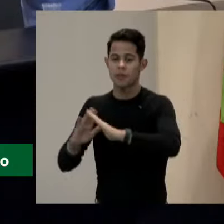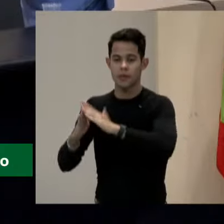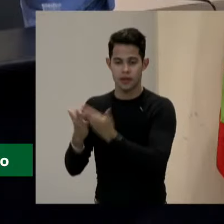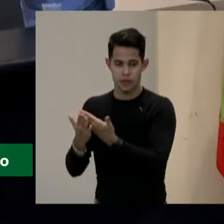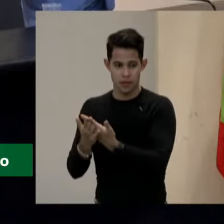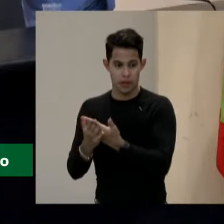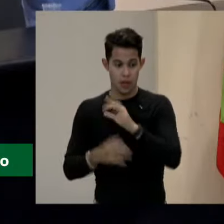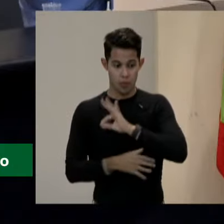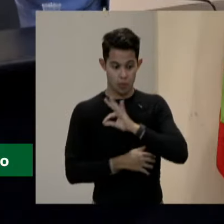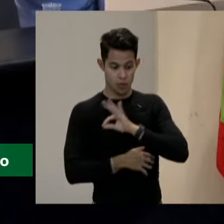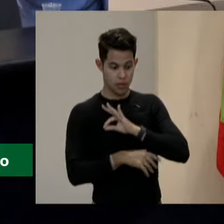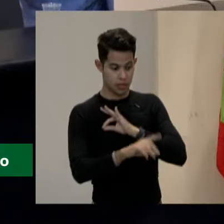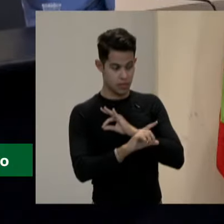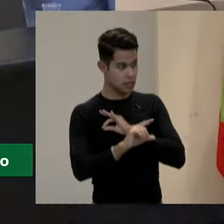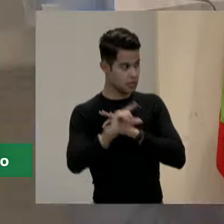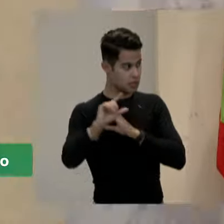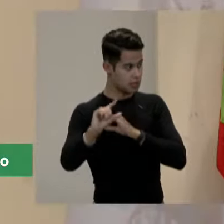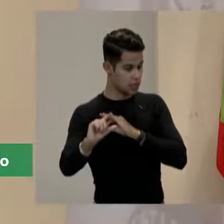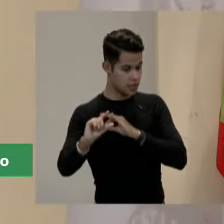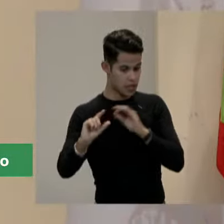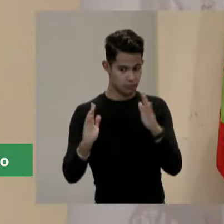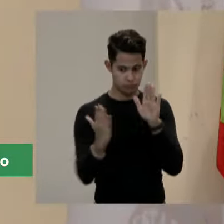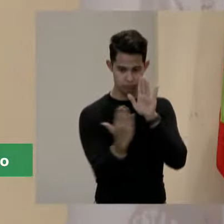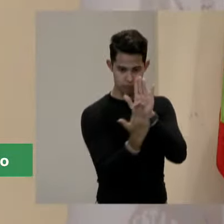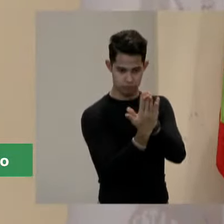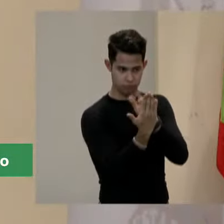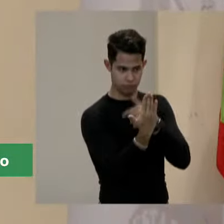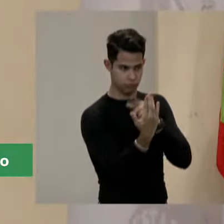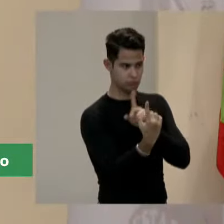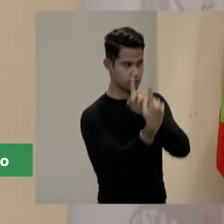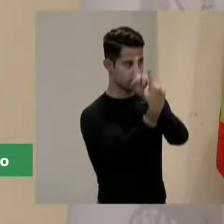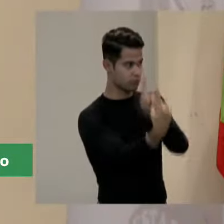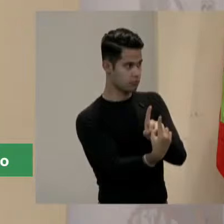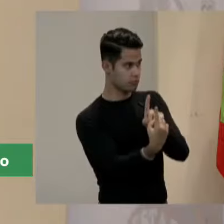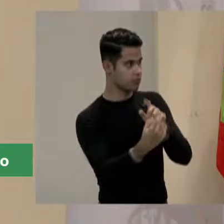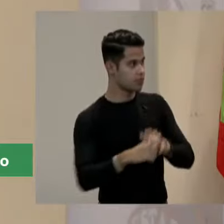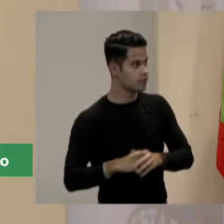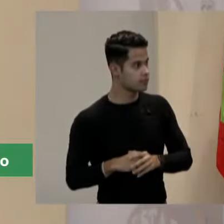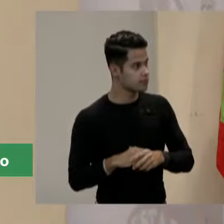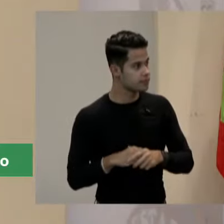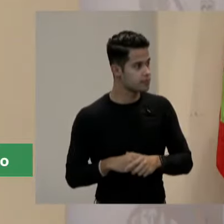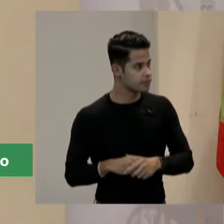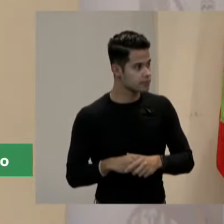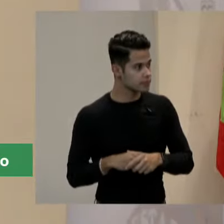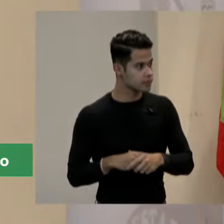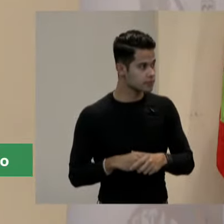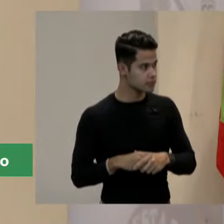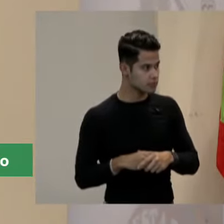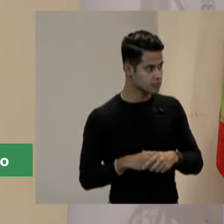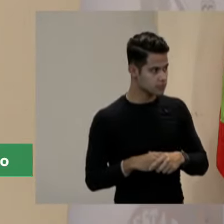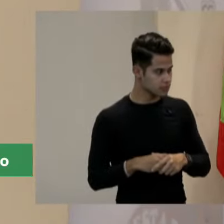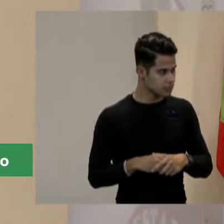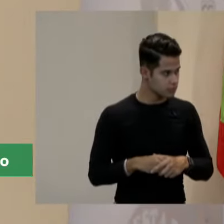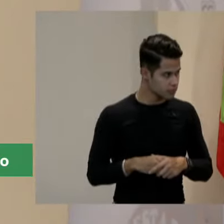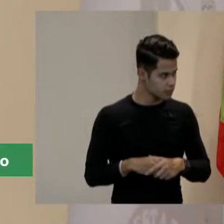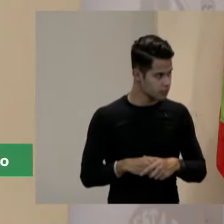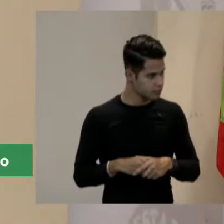de perto do governador e vieram na minha direção. Eu de longe estava vendo o Estado vir ao meu